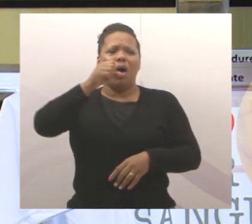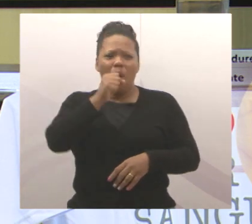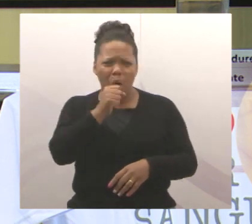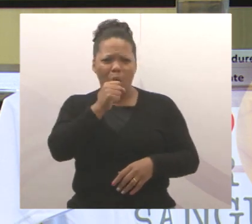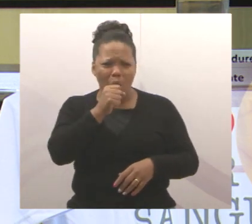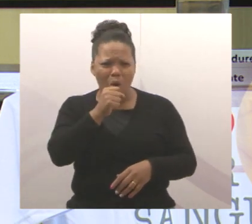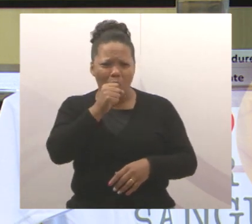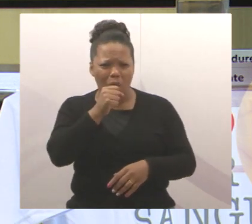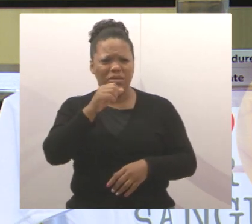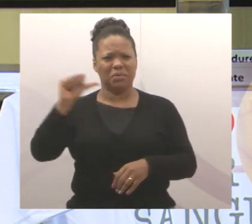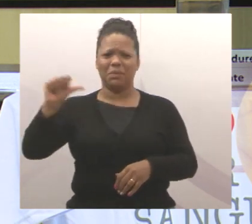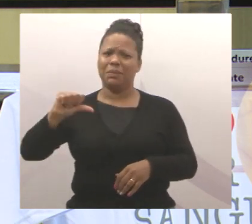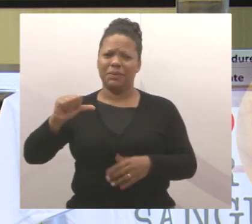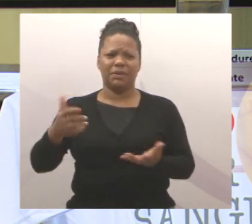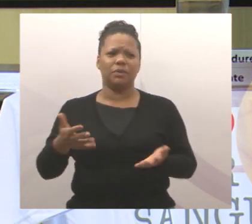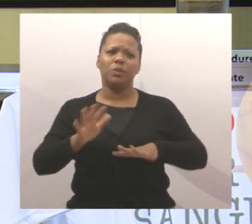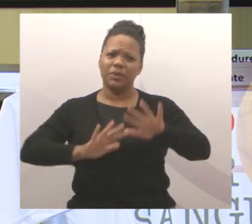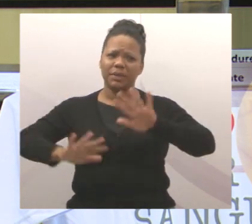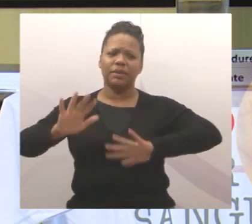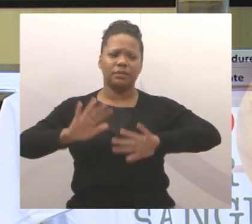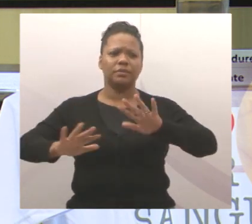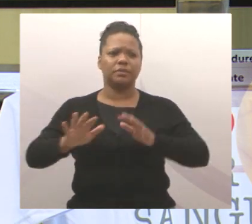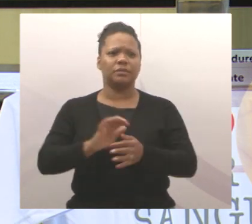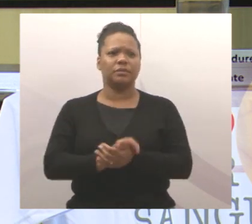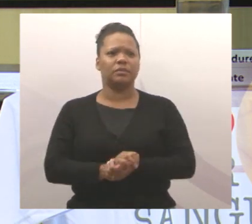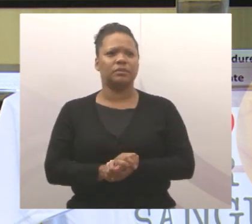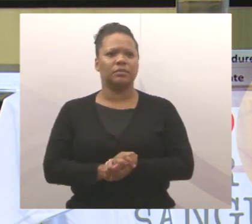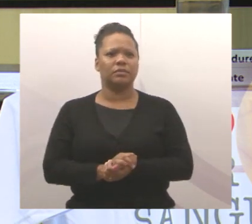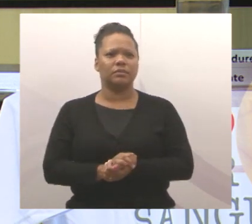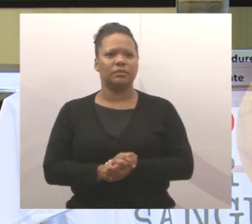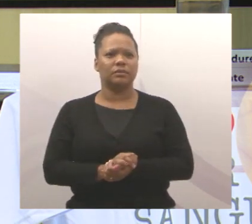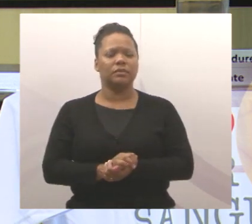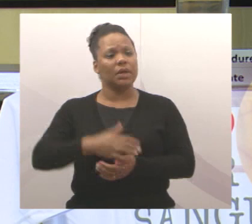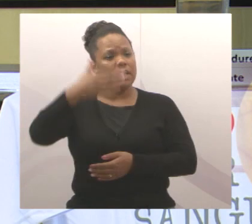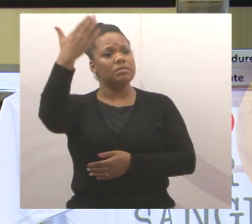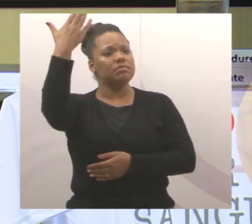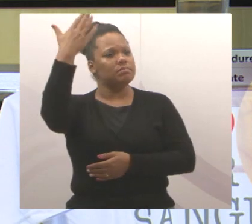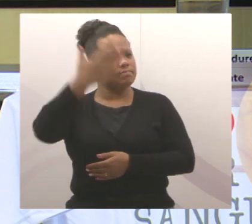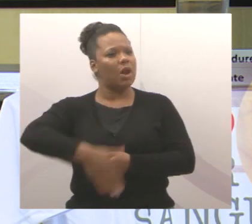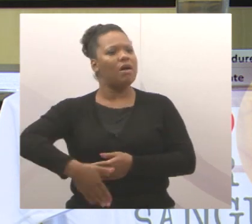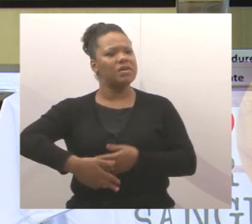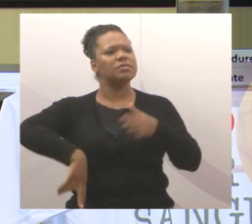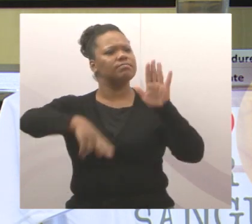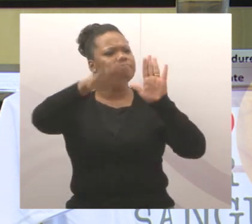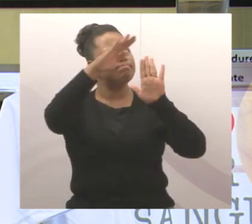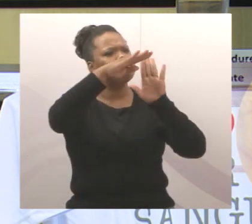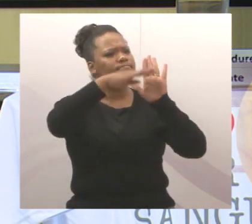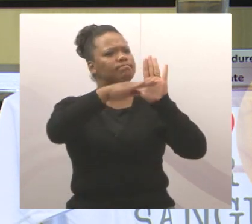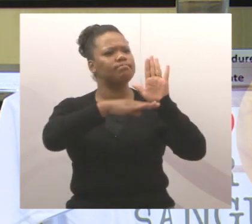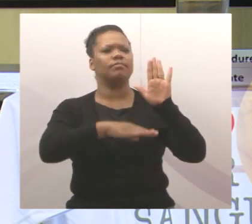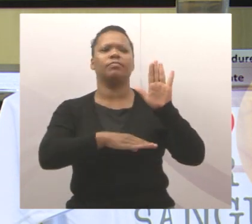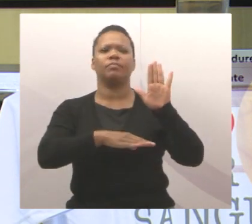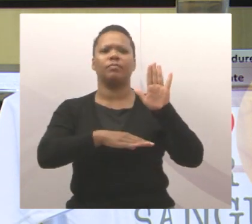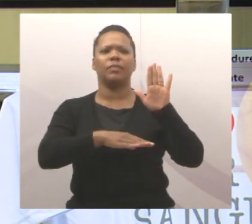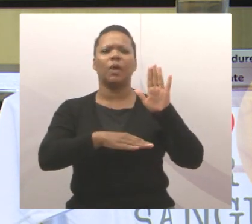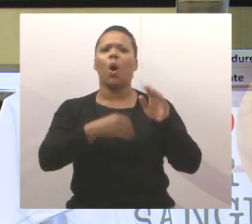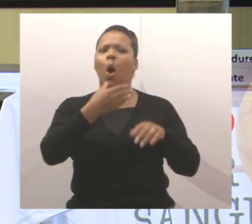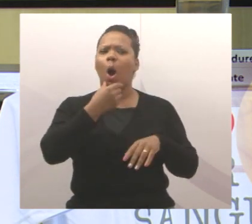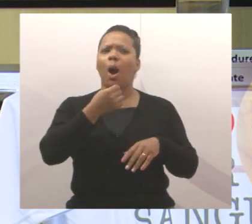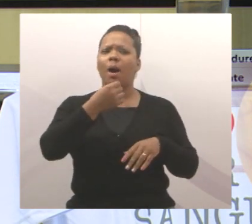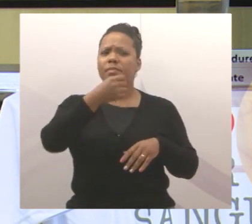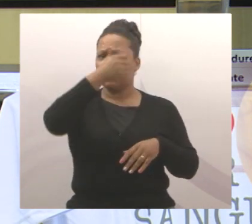senhor presidente da Câmara de Vereadores, não restam dúvidas quanto à comprovação dessas ilegalidades praticadas pelo